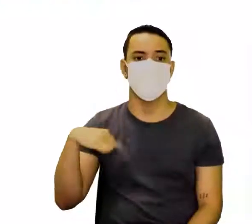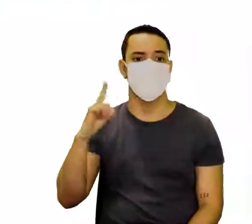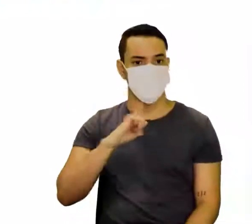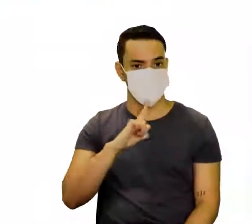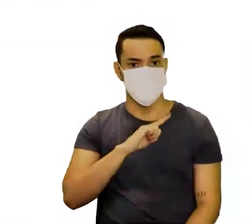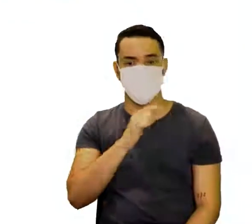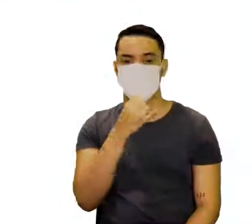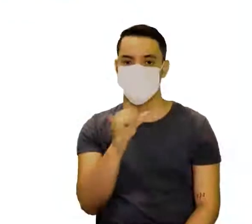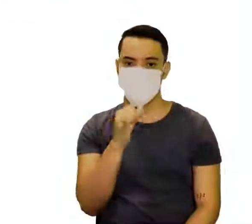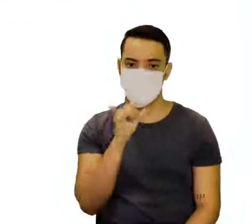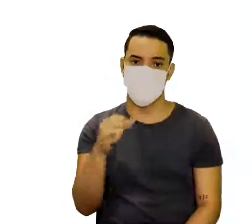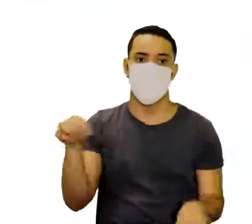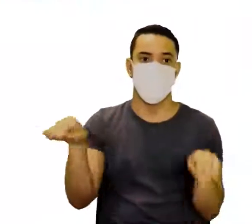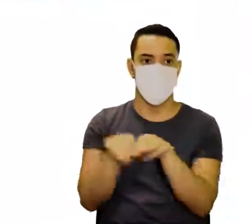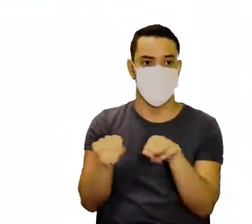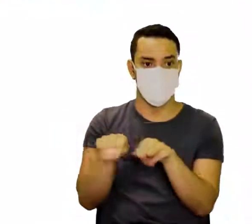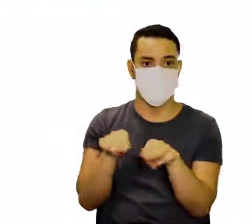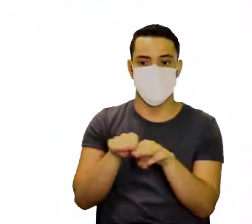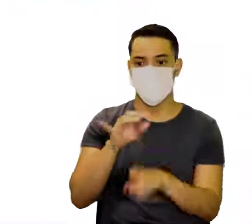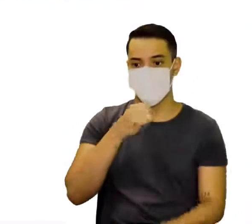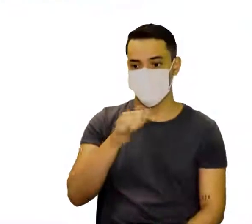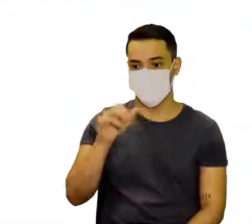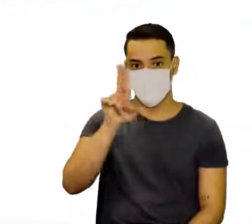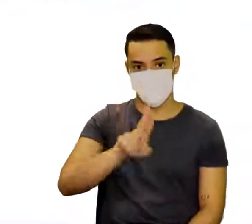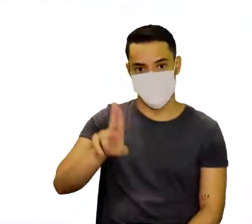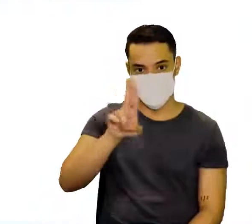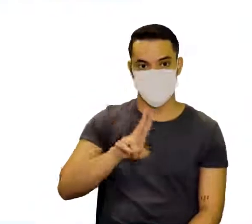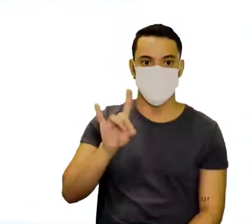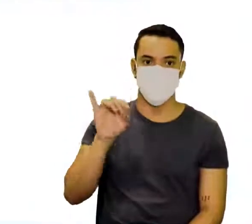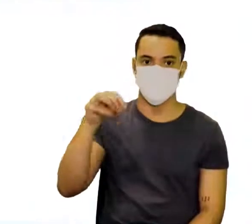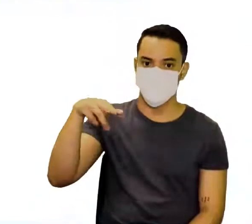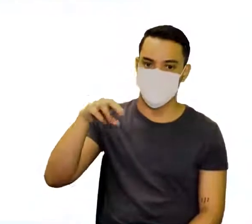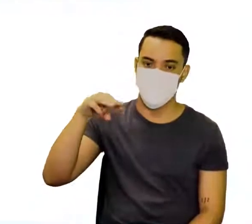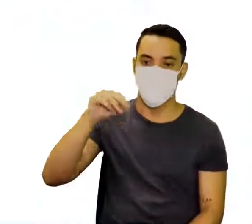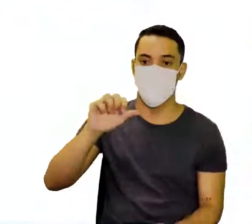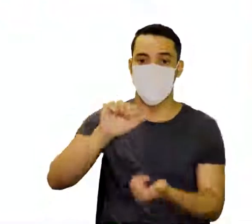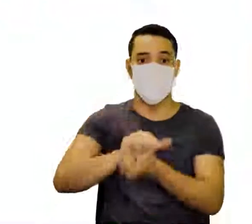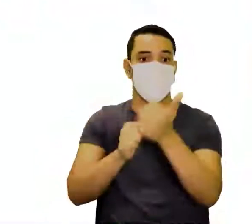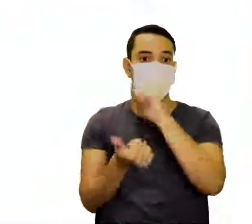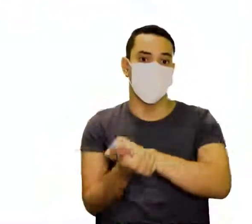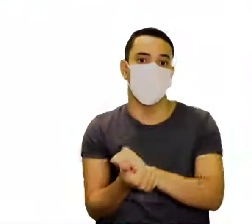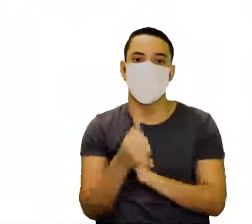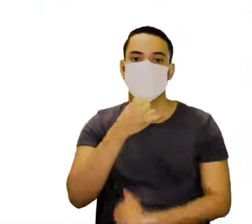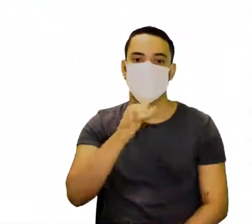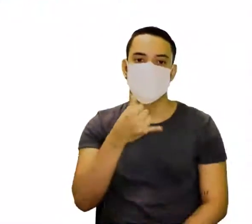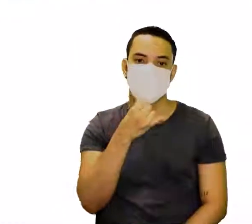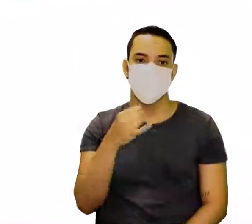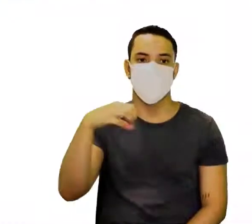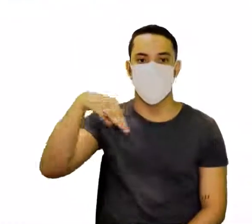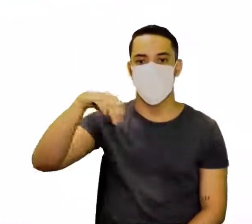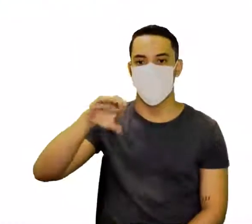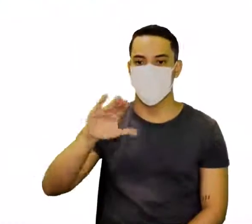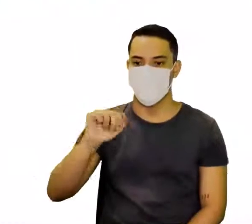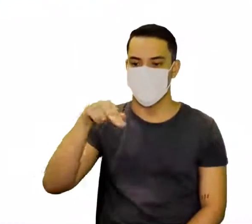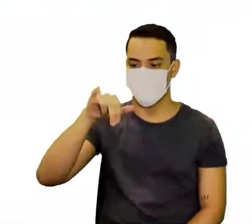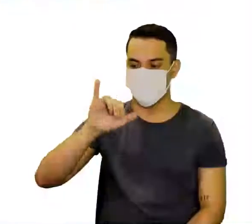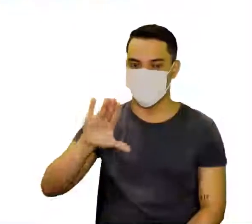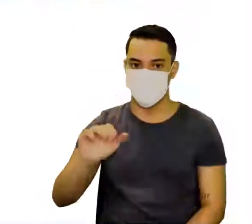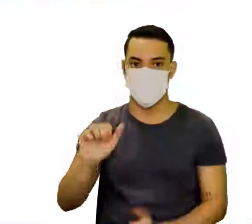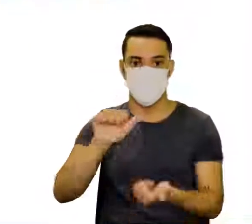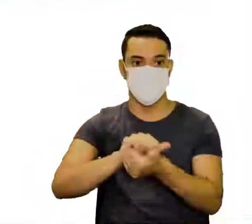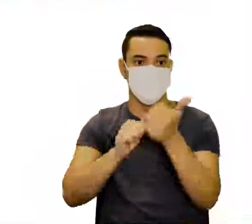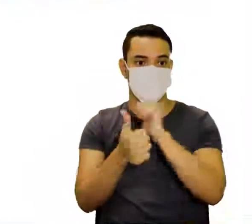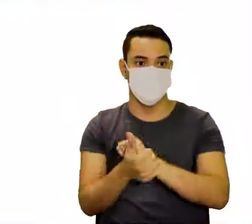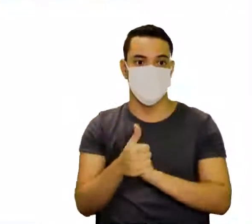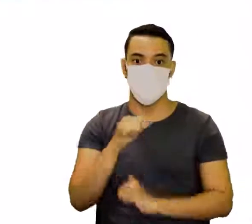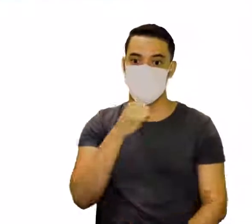indução eletromagnética utilizada pelo dínamo para converter energia mecânica em